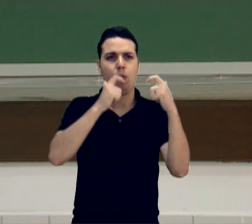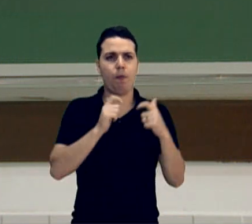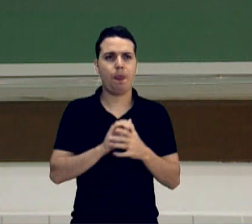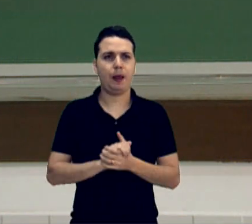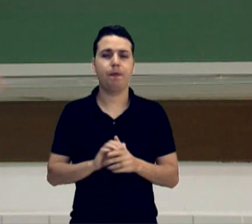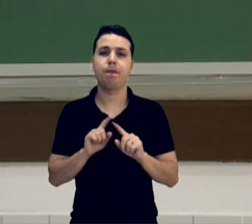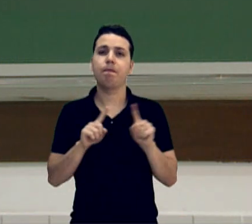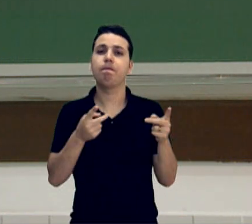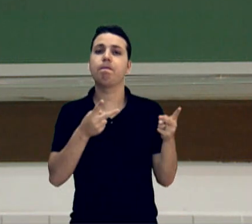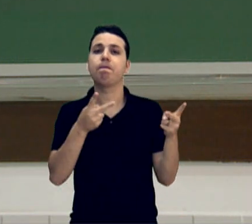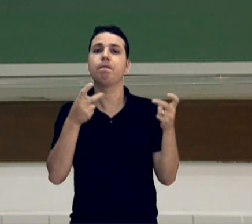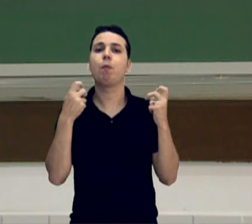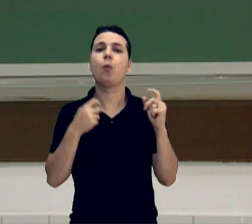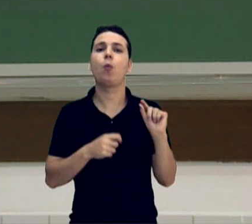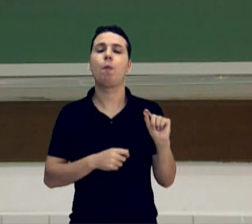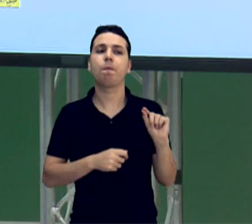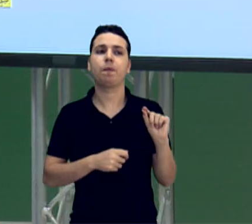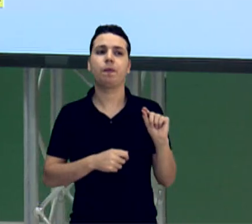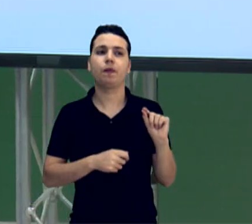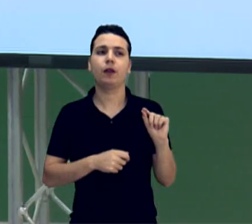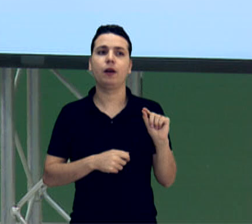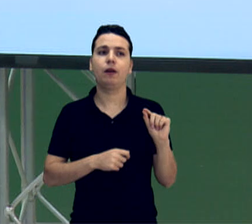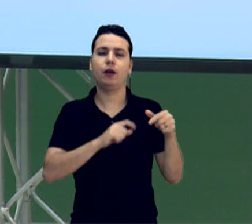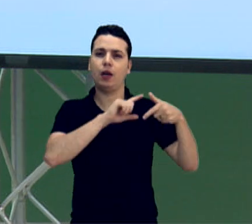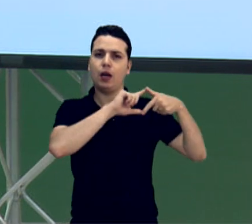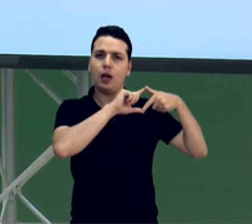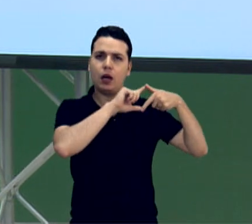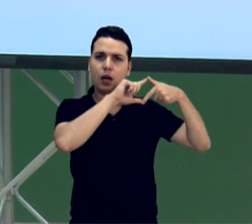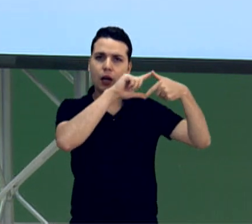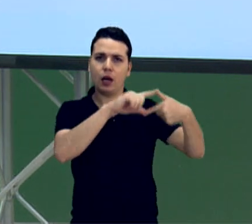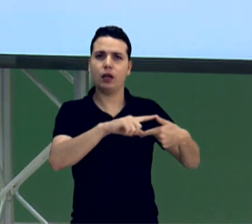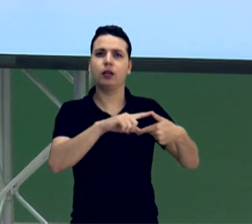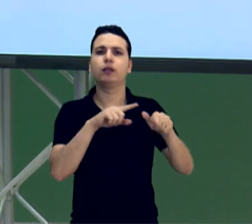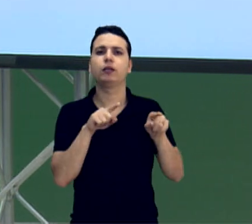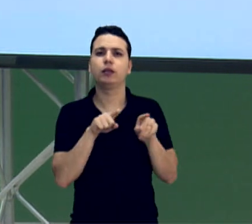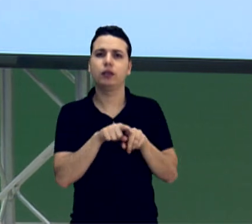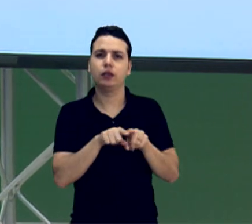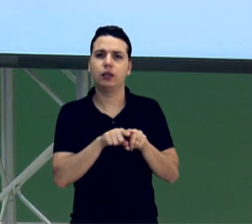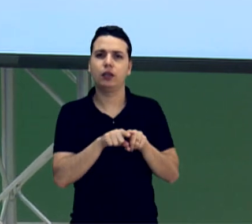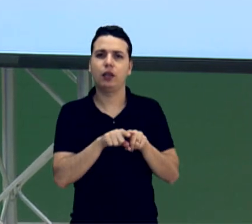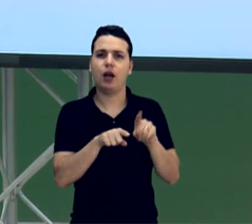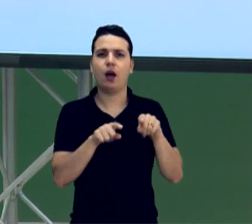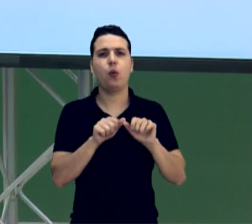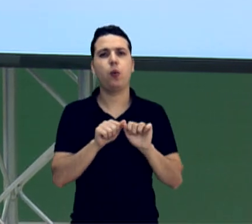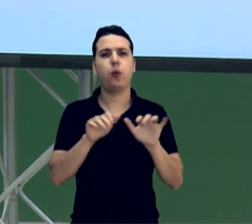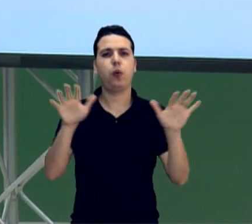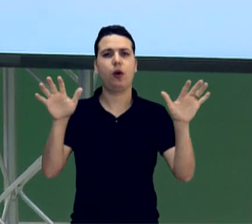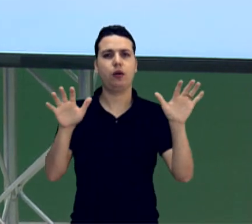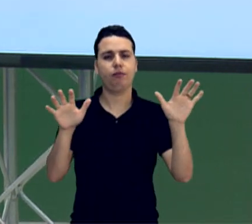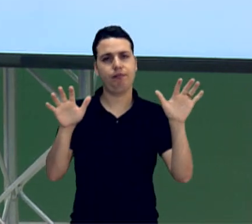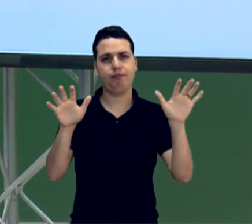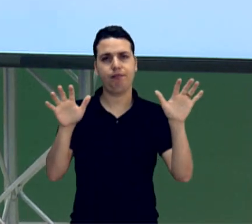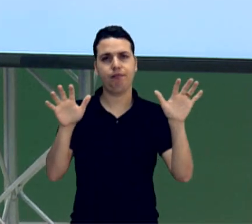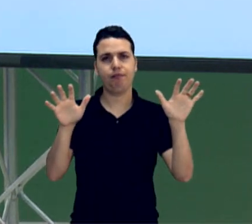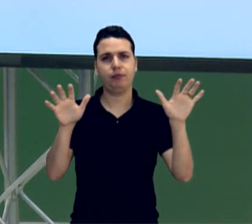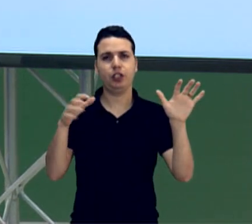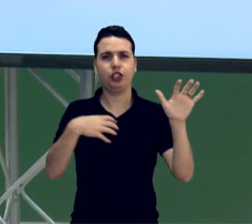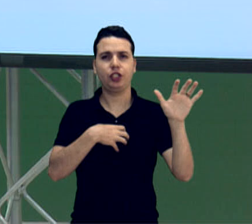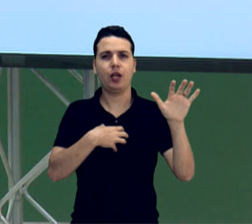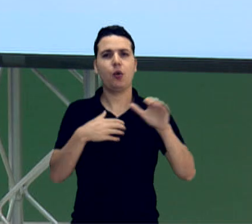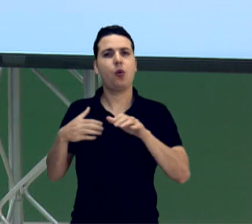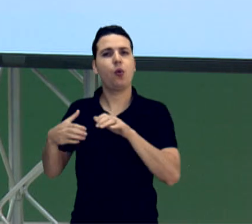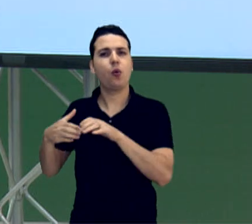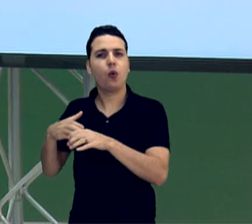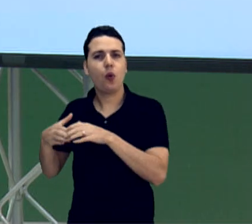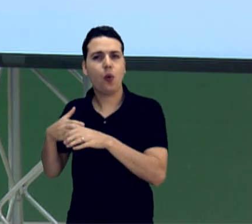Mas percebam então que essa tradição, né, que também é difundida nos